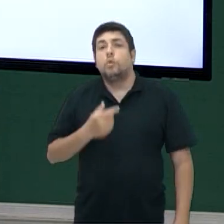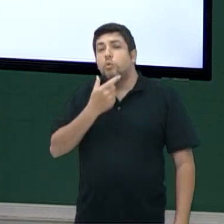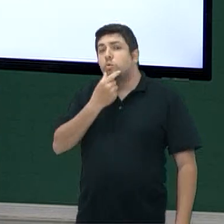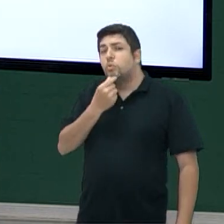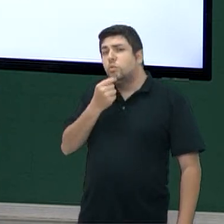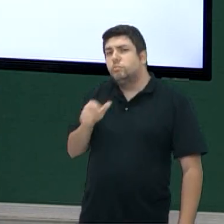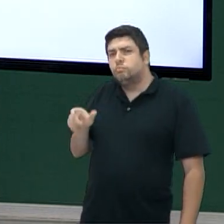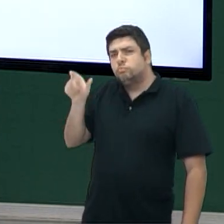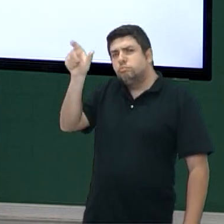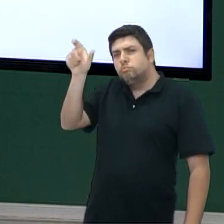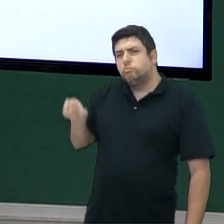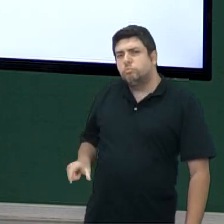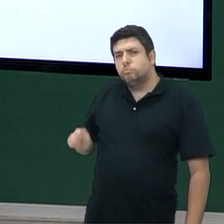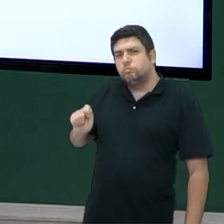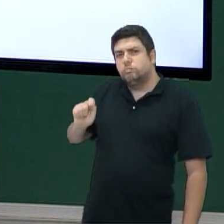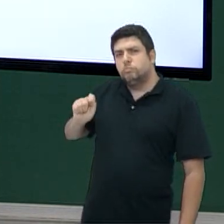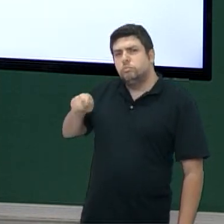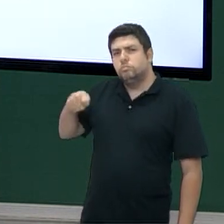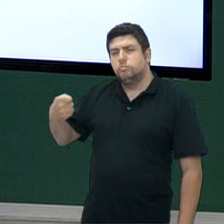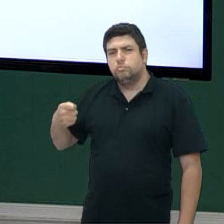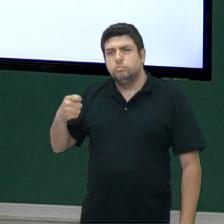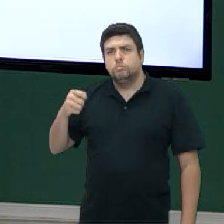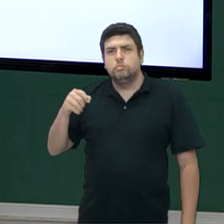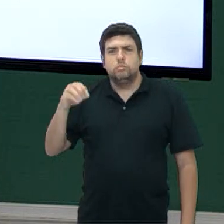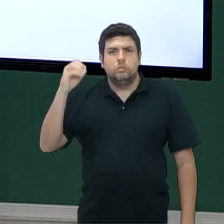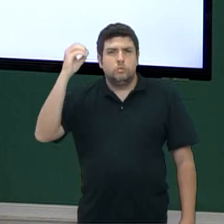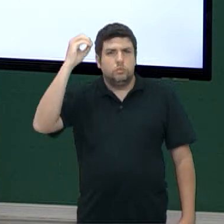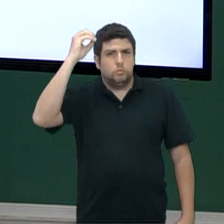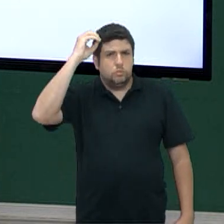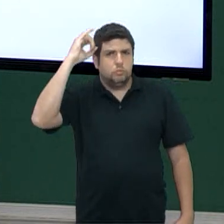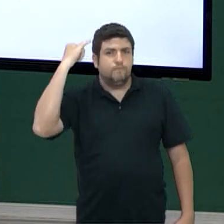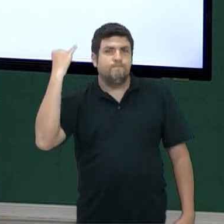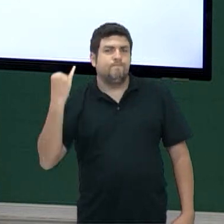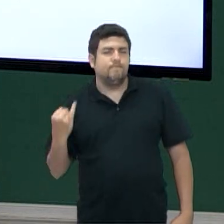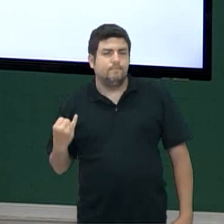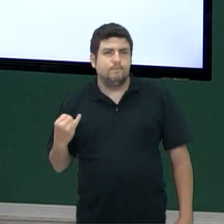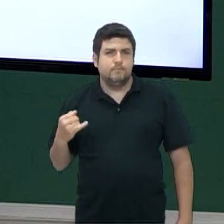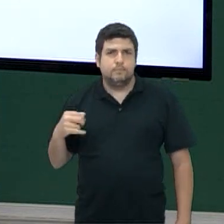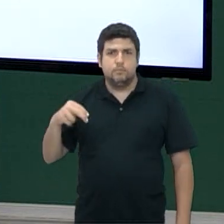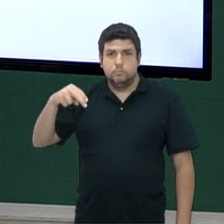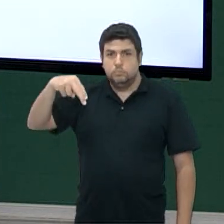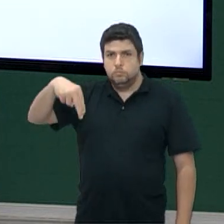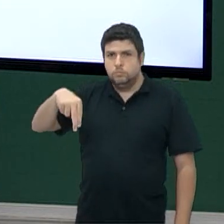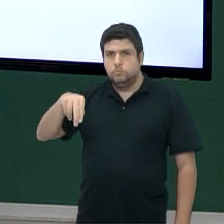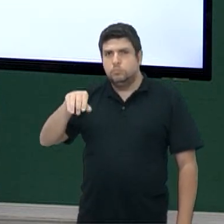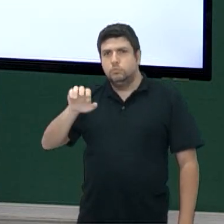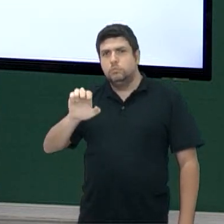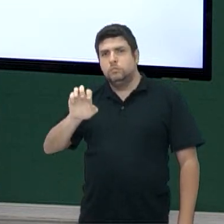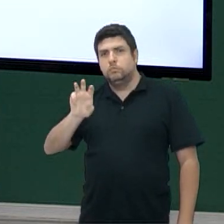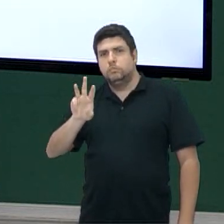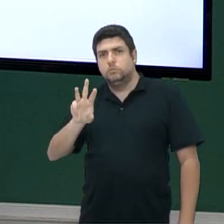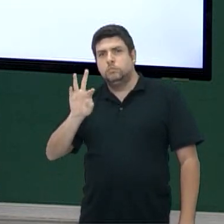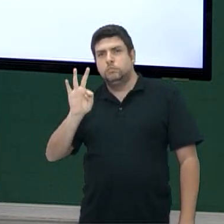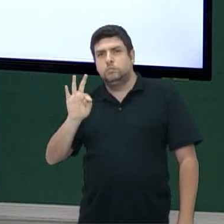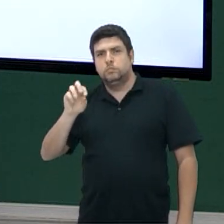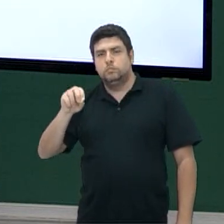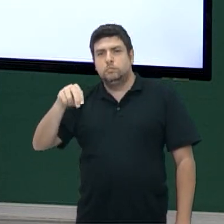né? Ele falou para nós também, nós entendemos que inércia está relacionado com a massa. A massa nada que mais é que a